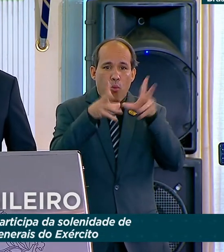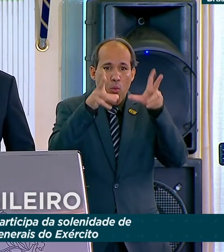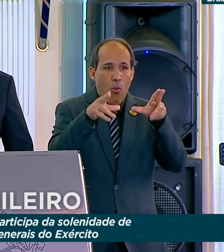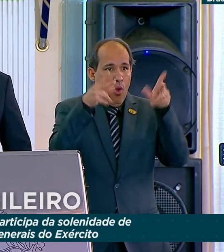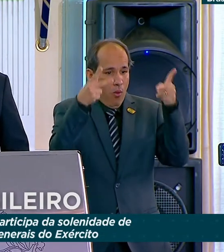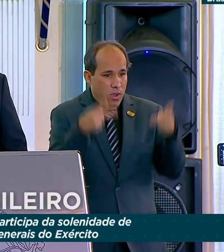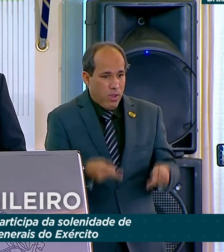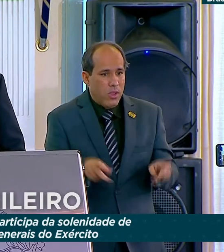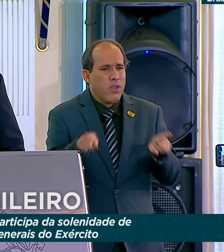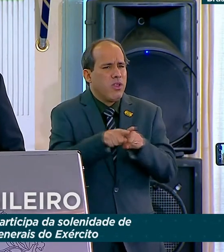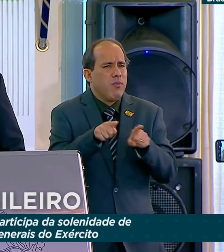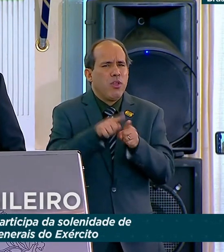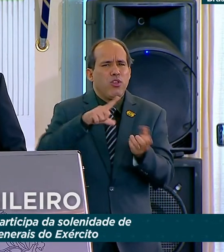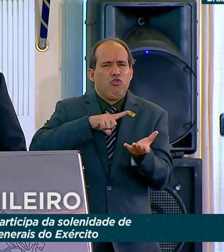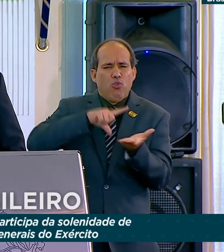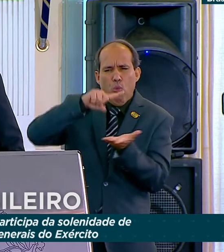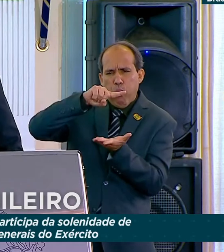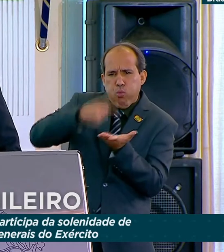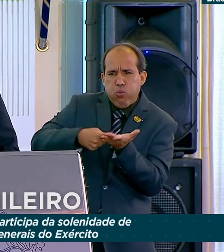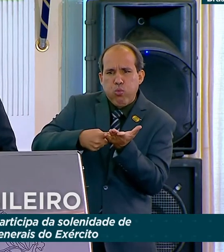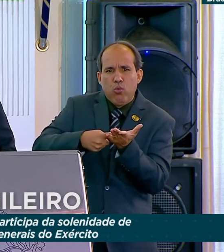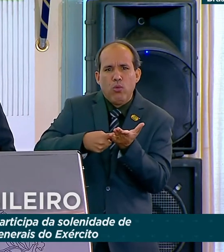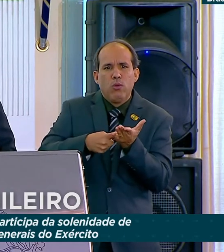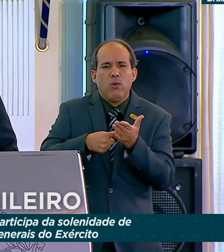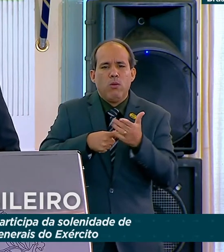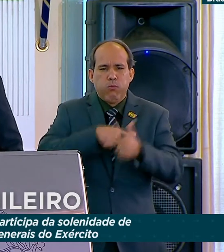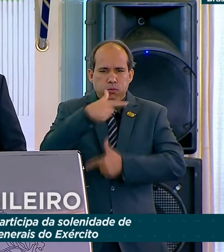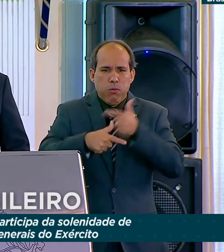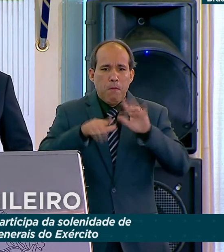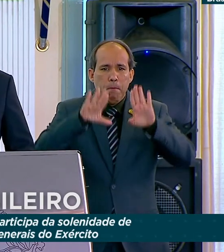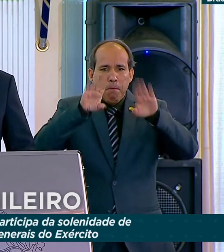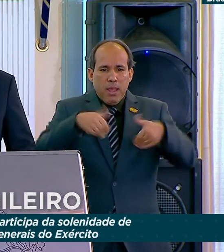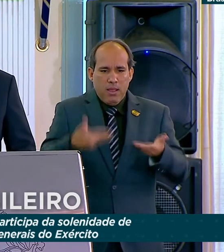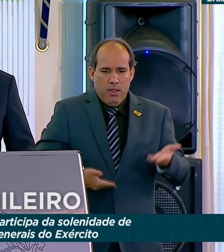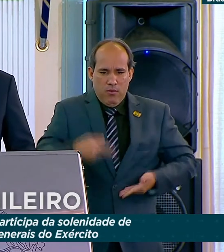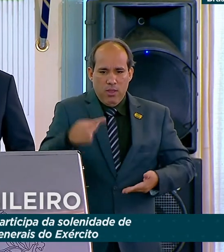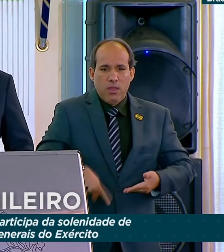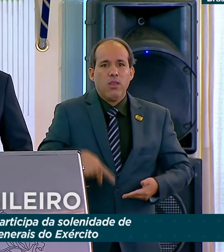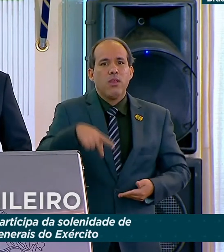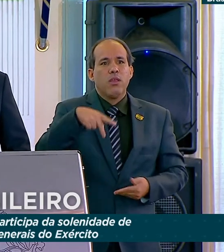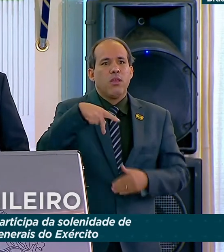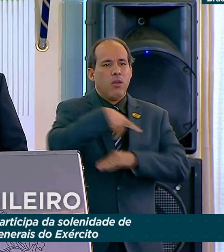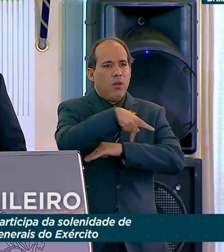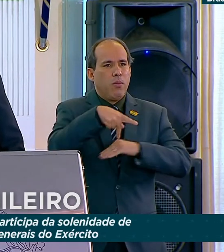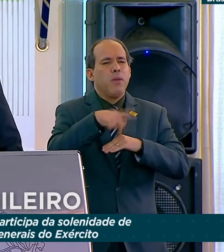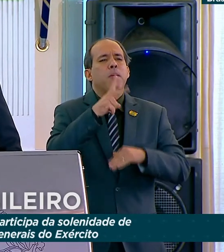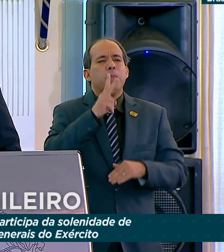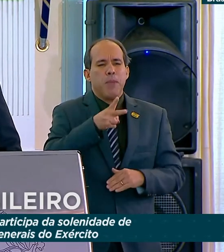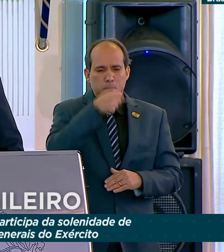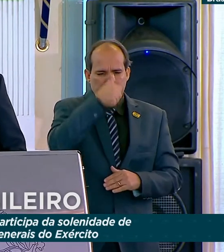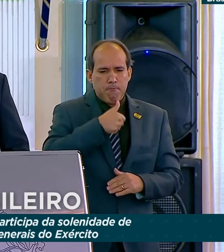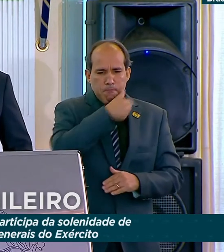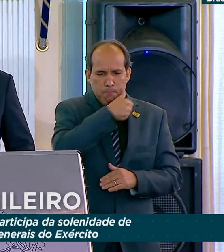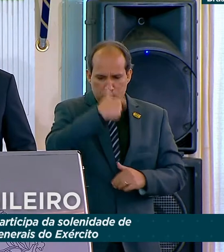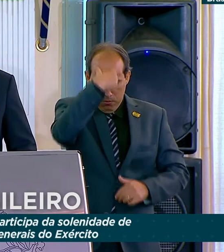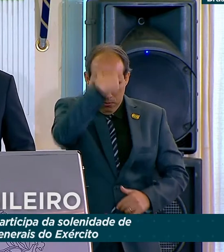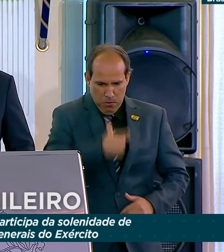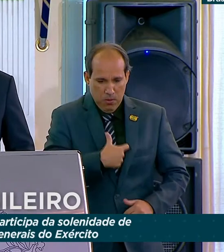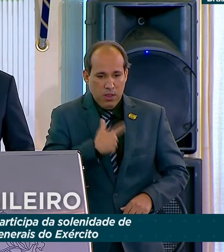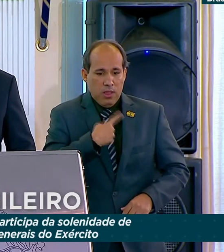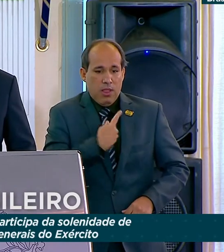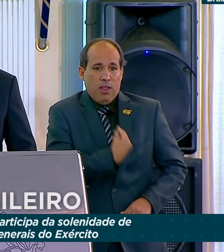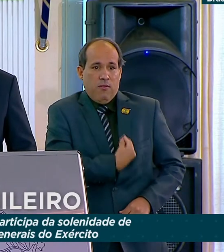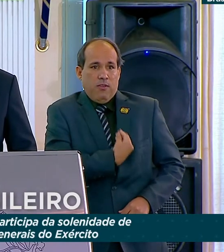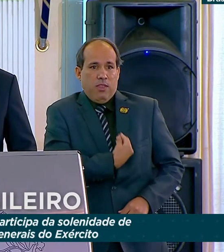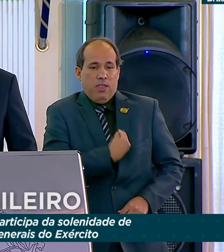com comprometimento de bem servir a pátria mesmo com sacrifício da própria vida